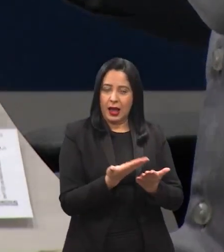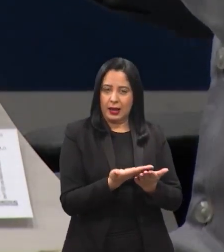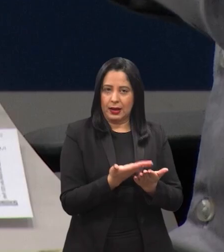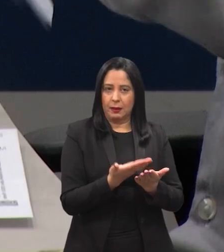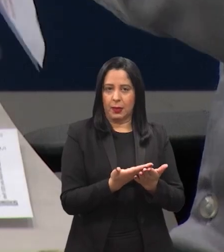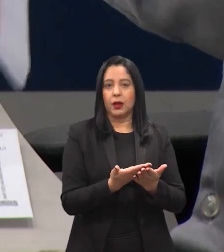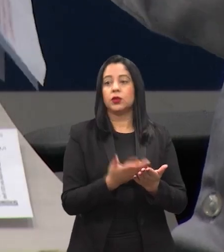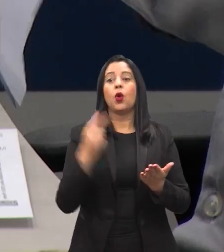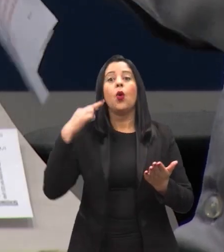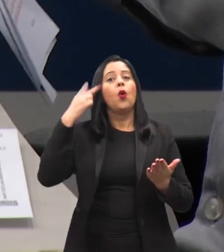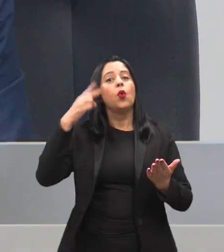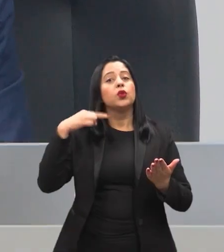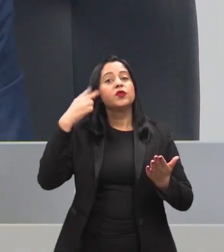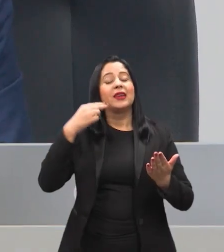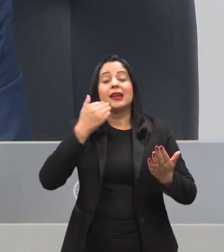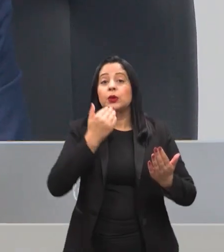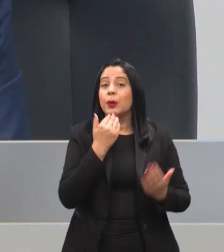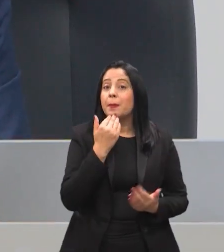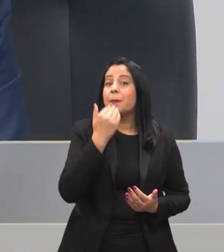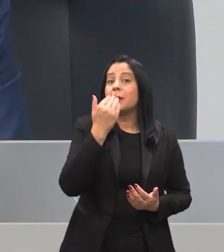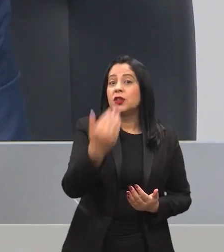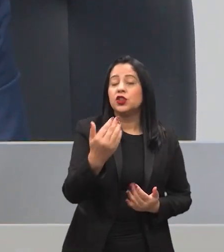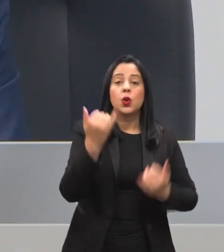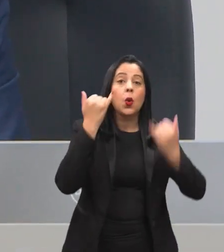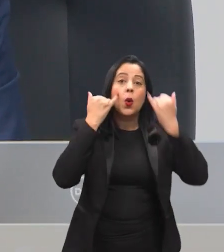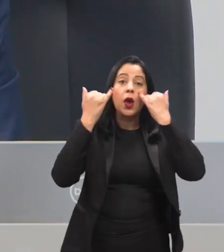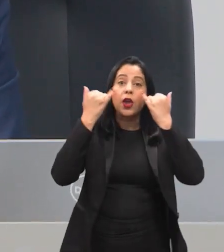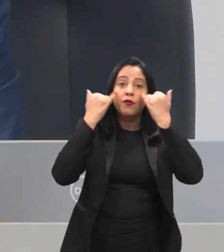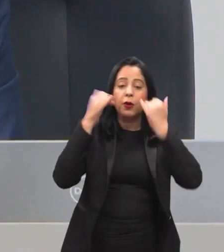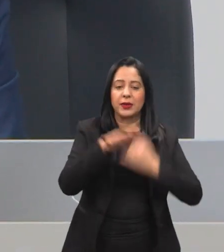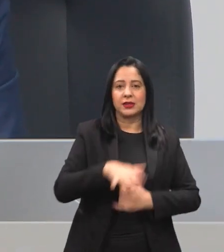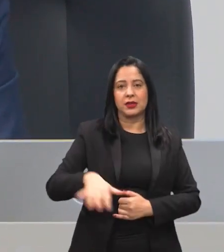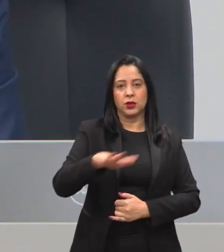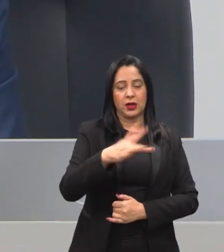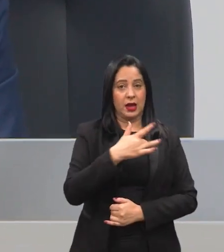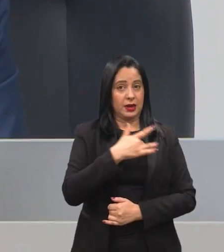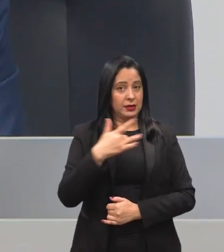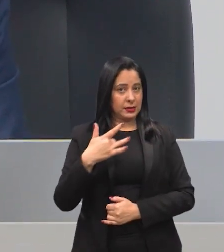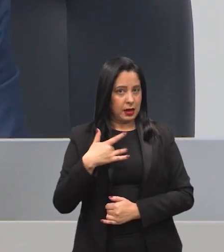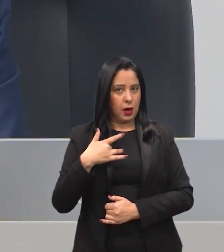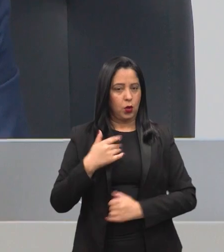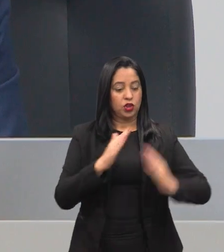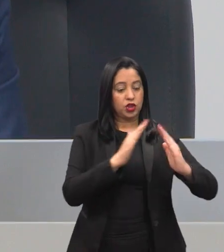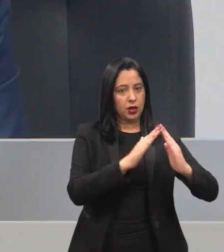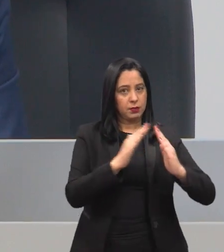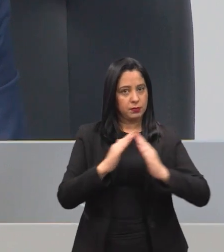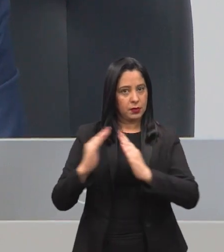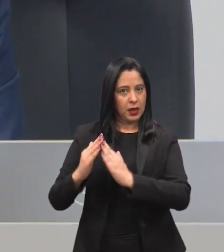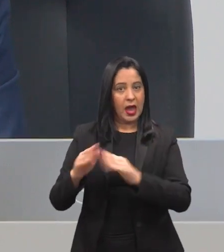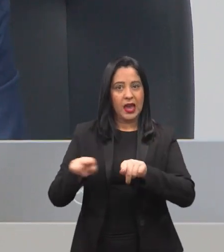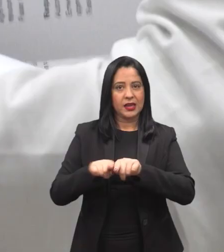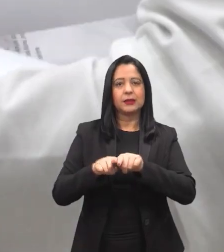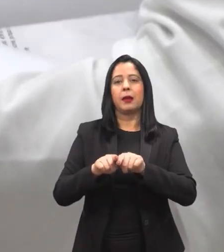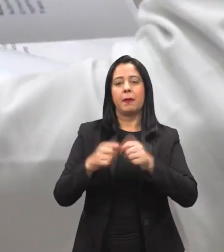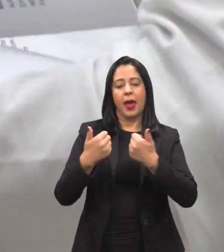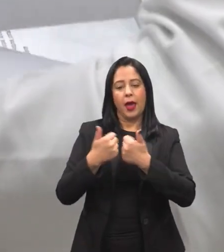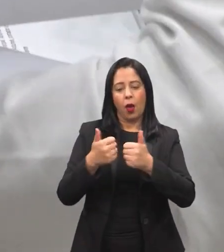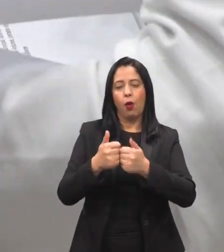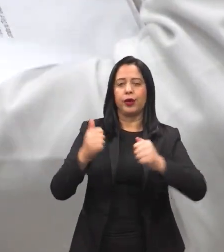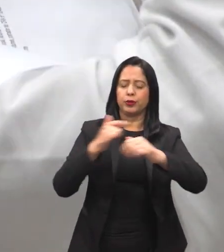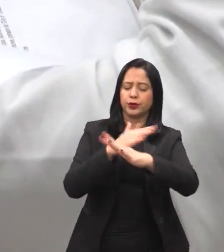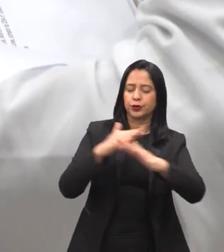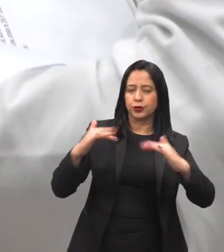requerimentos, os parlamentares solicitavam informações nas áreas da saúde, habitação e mobilidade.